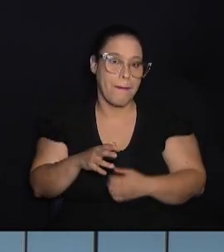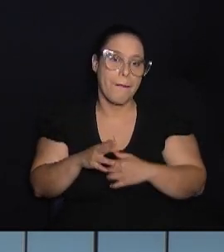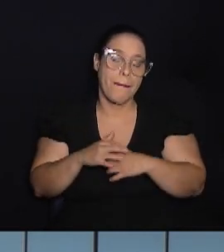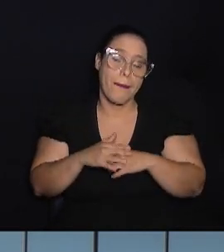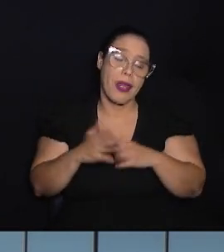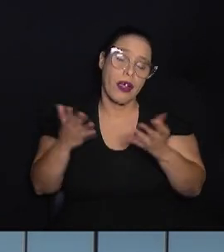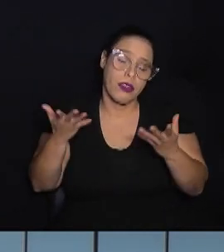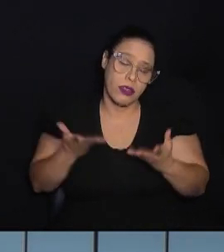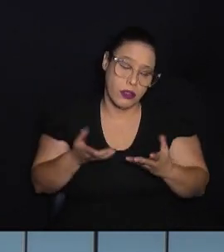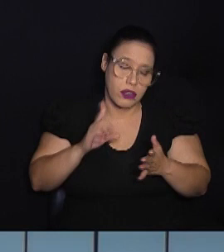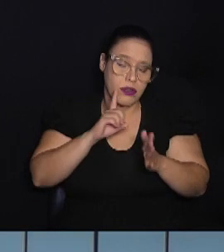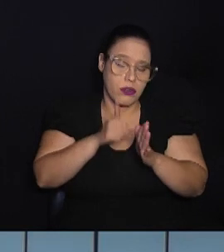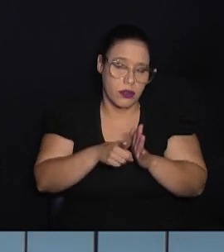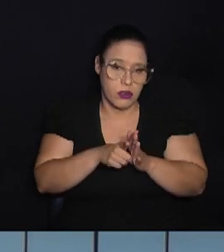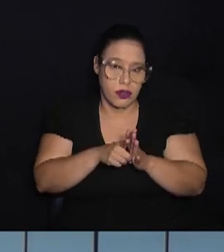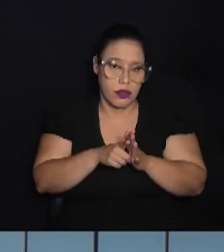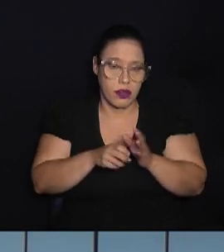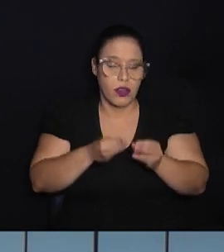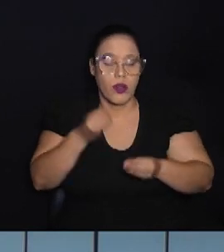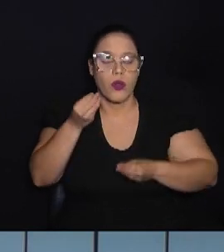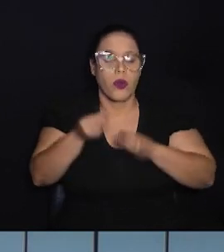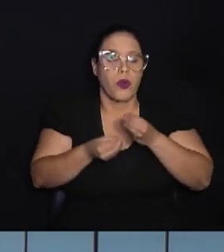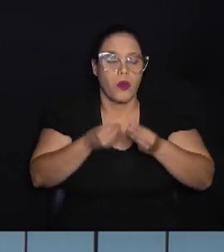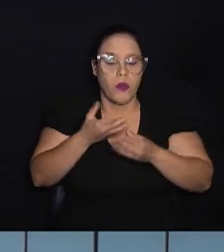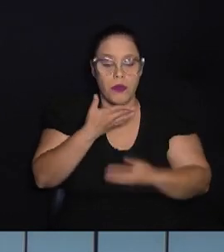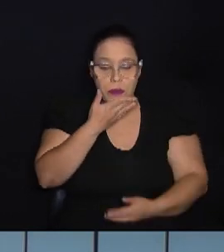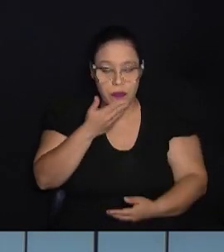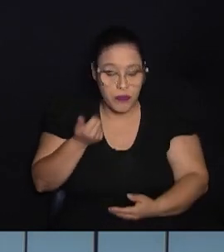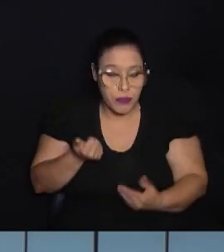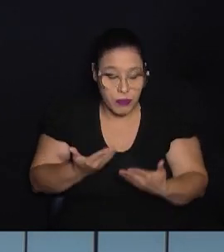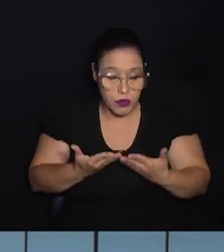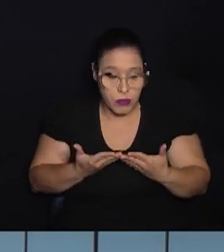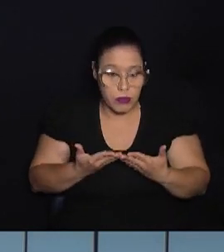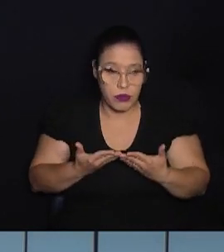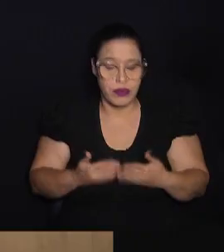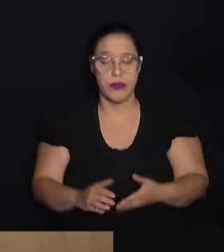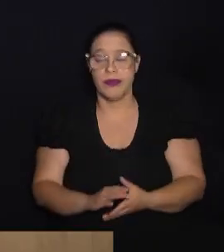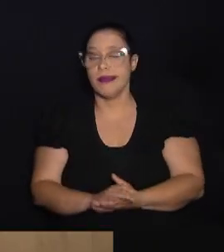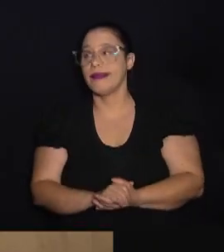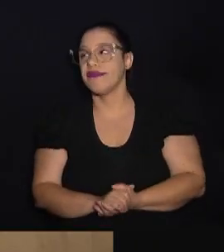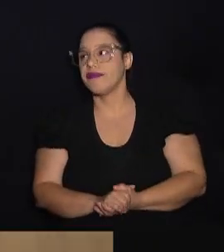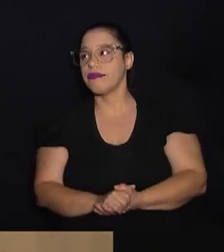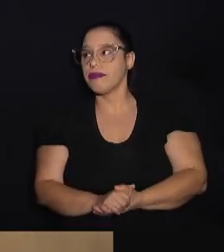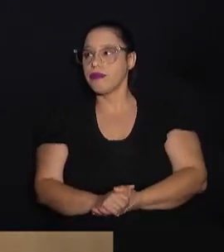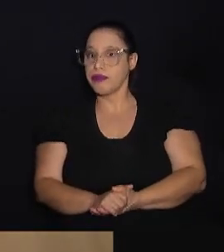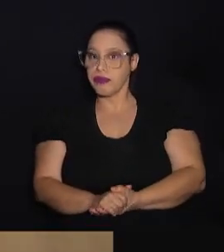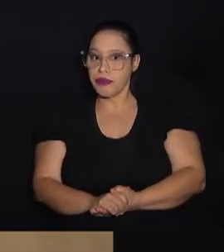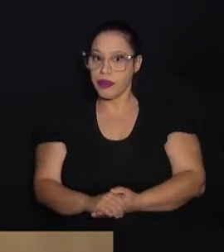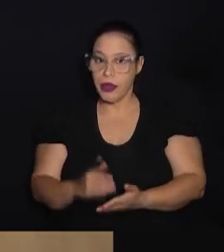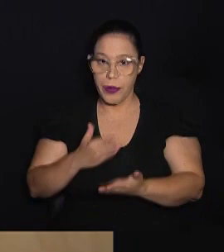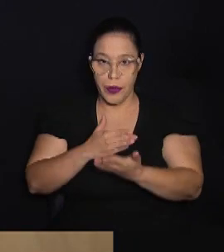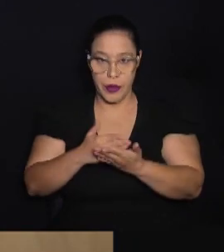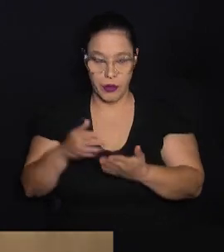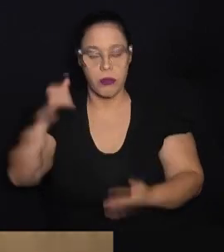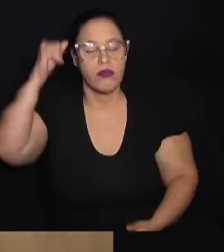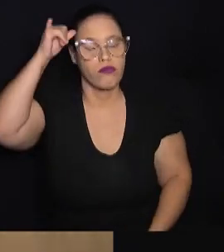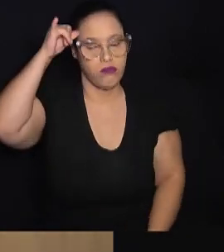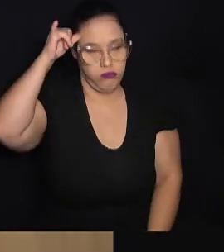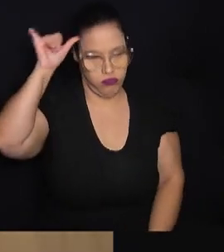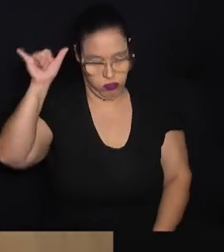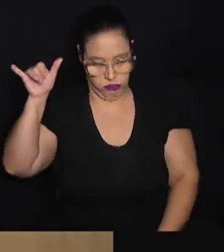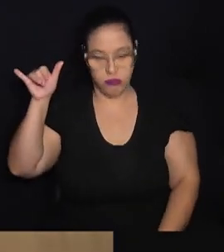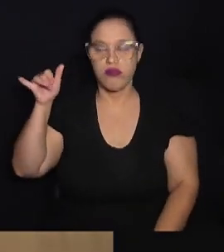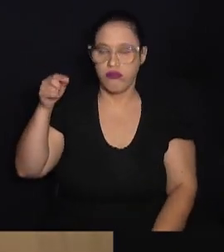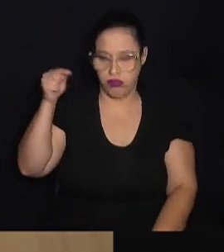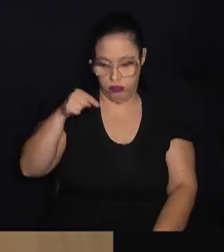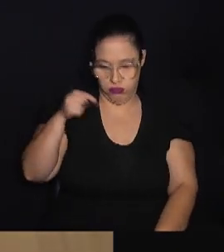tiverem o diagnóstico, como lidar com isso da melhor forma possível? Então, começar pela prevenção, que a gente falou